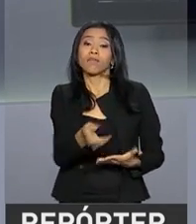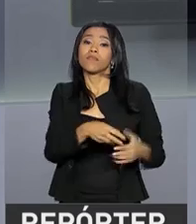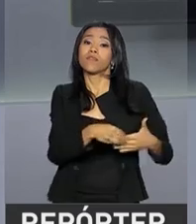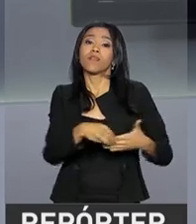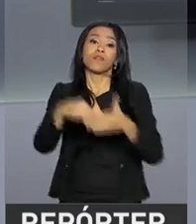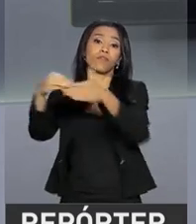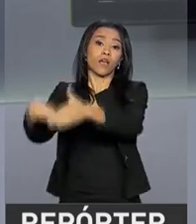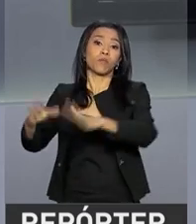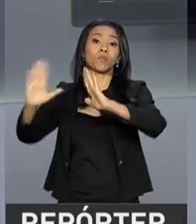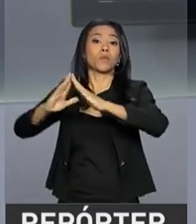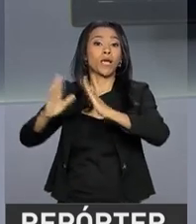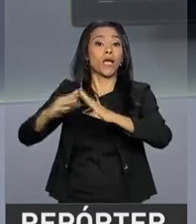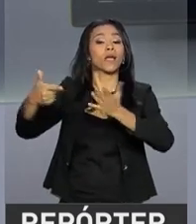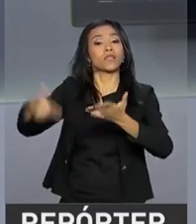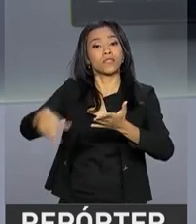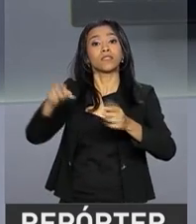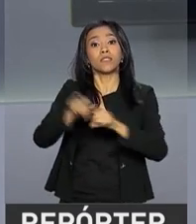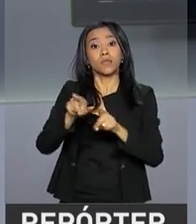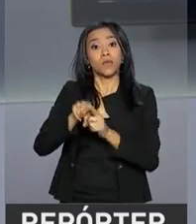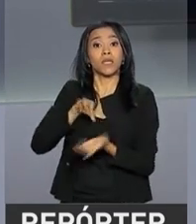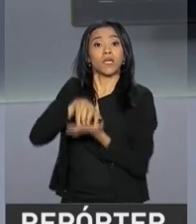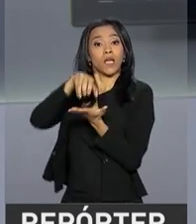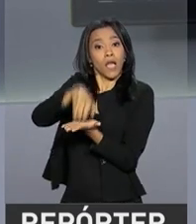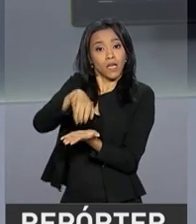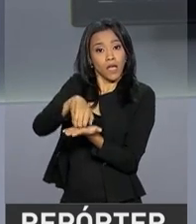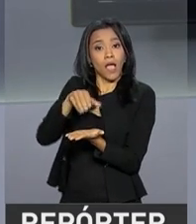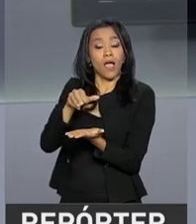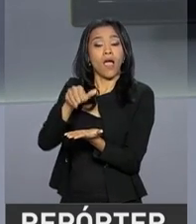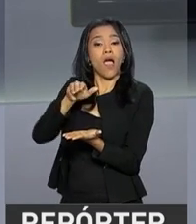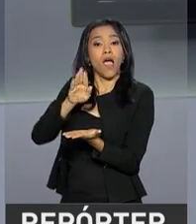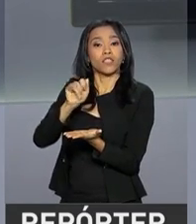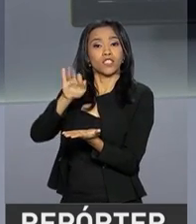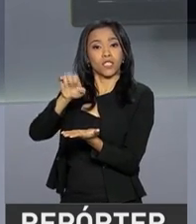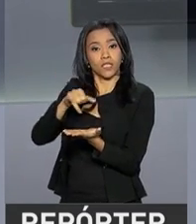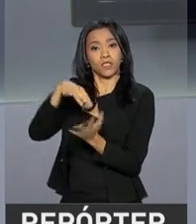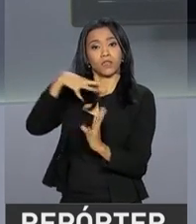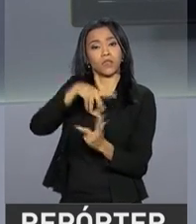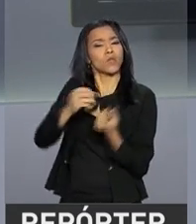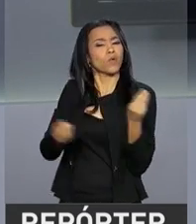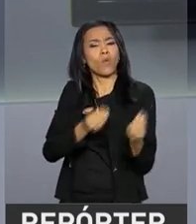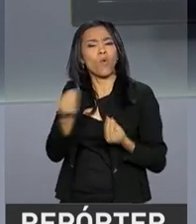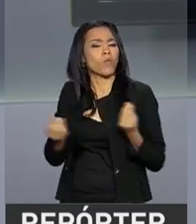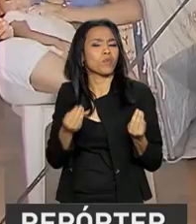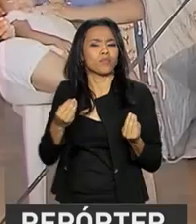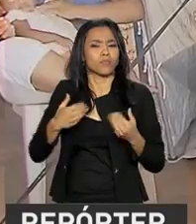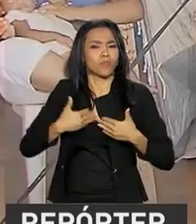montados pelo governo e por agências internacionais e o que eles esperam deste recomeço no Brasil.